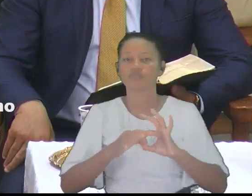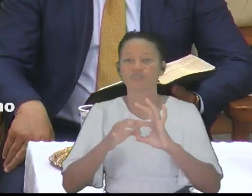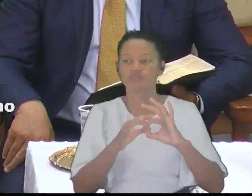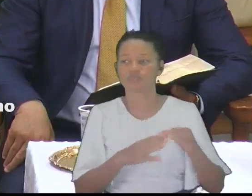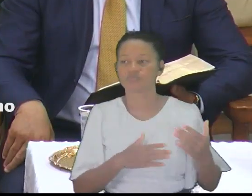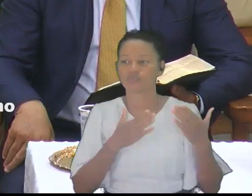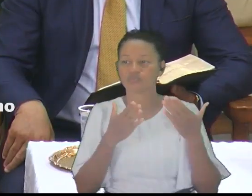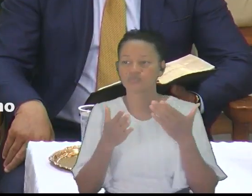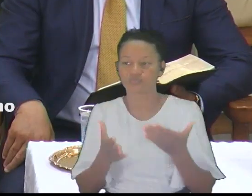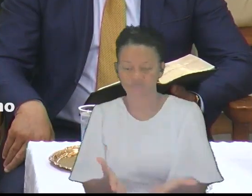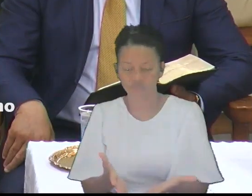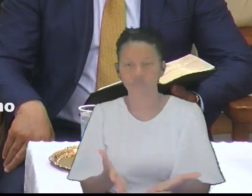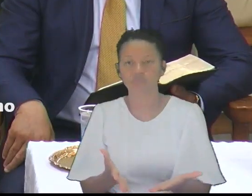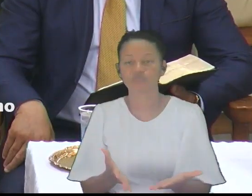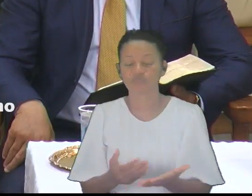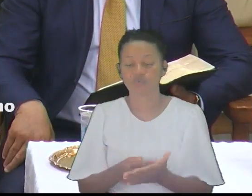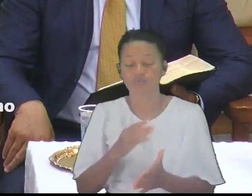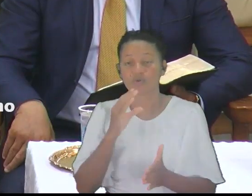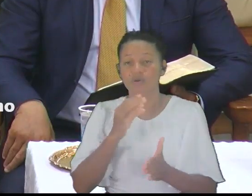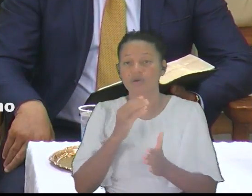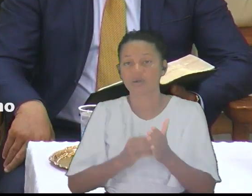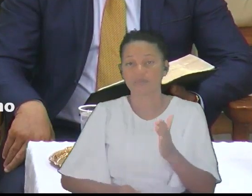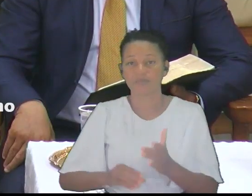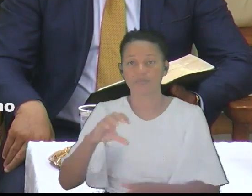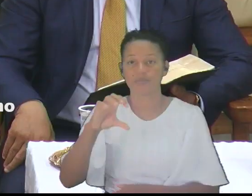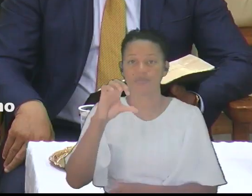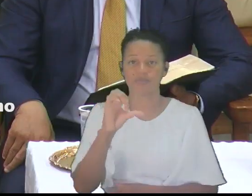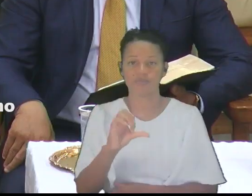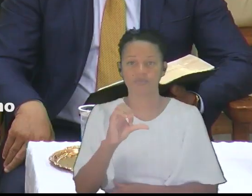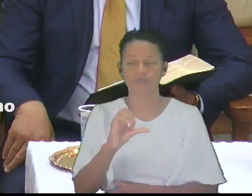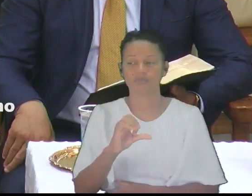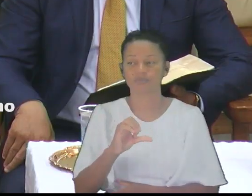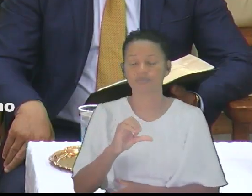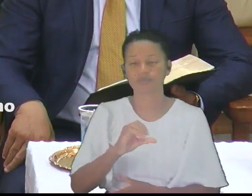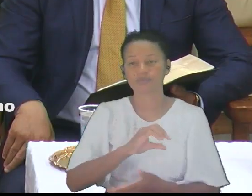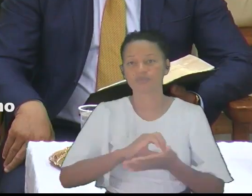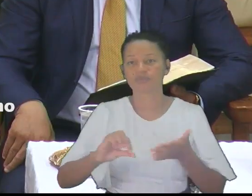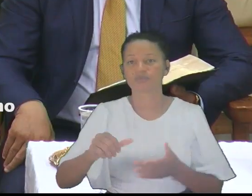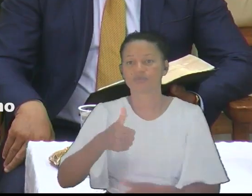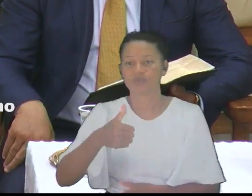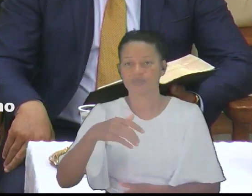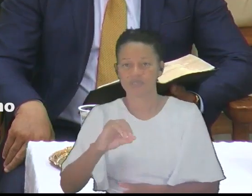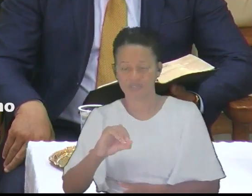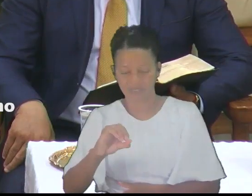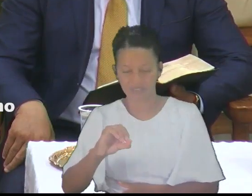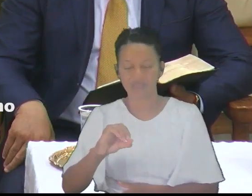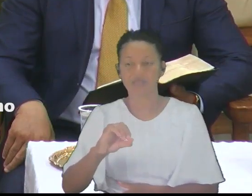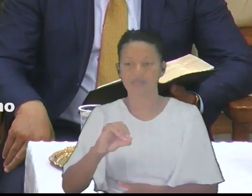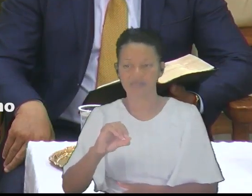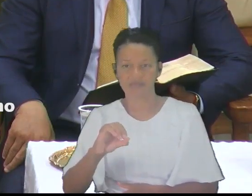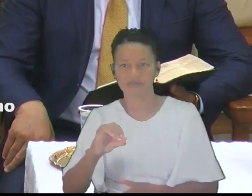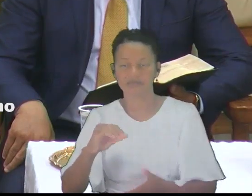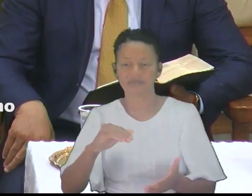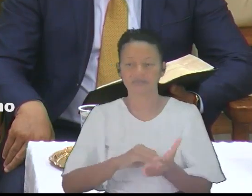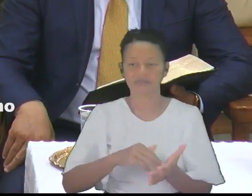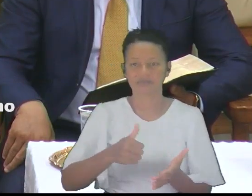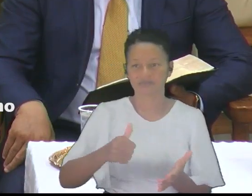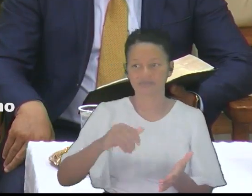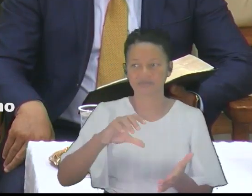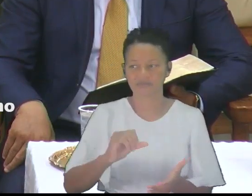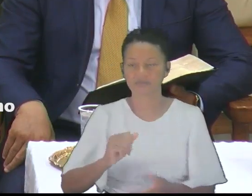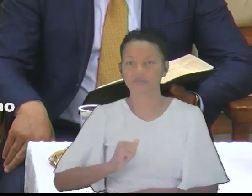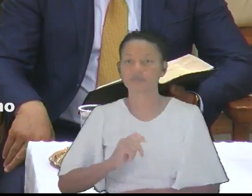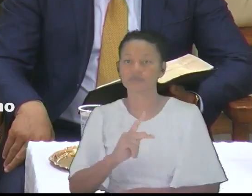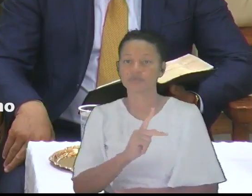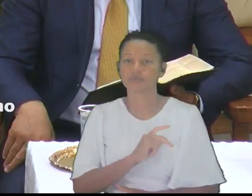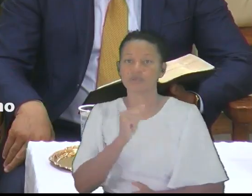chega no capítulo 9, capítulo 10, versículo 19, o apóstolo,